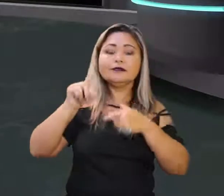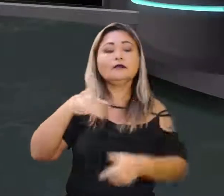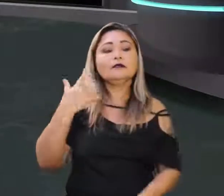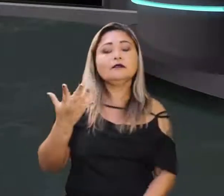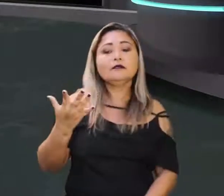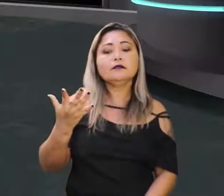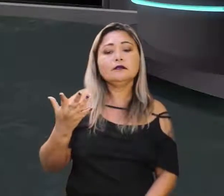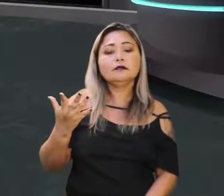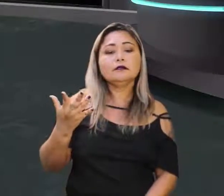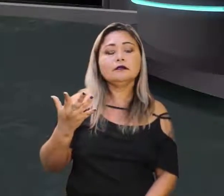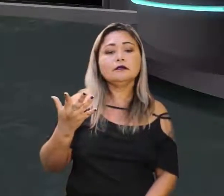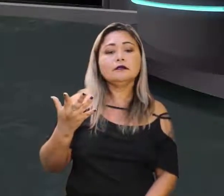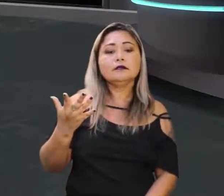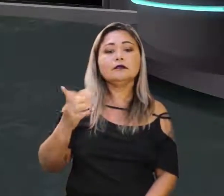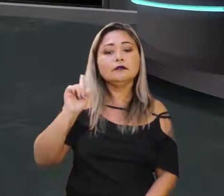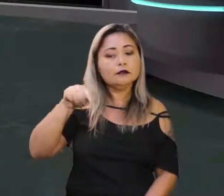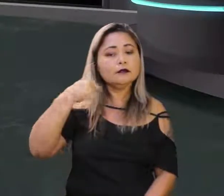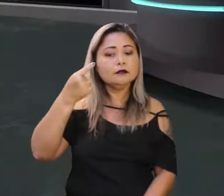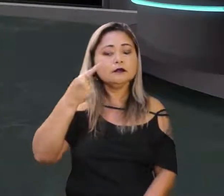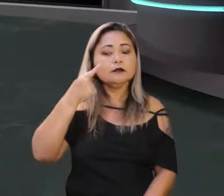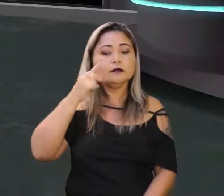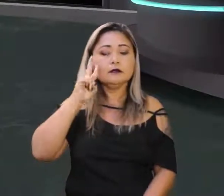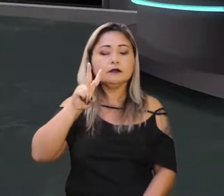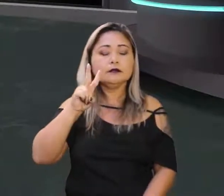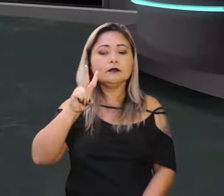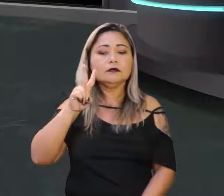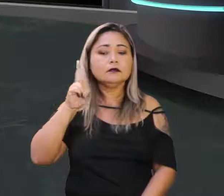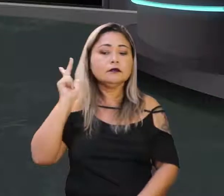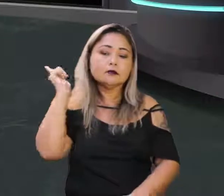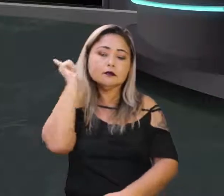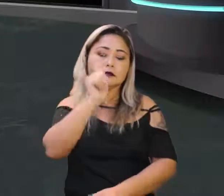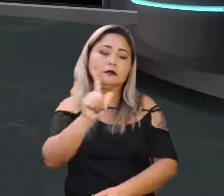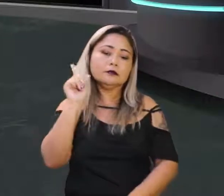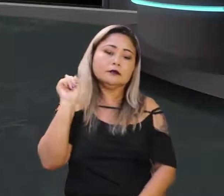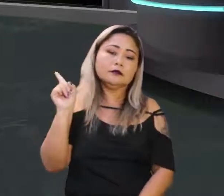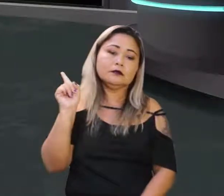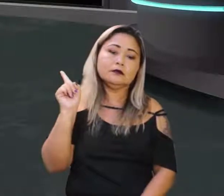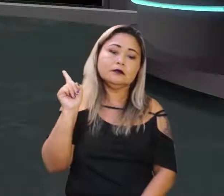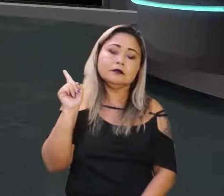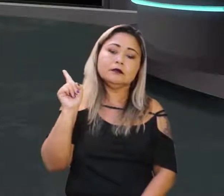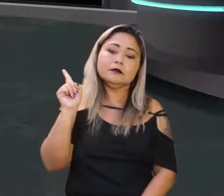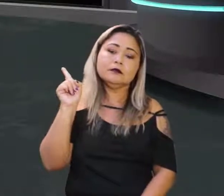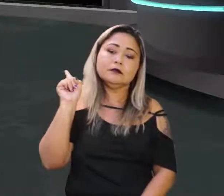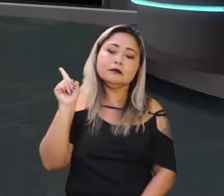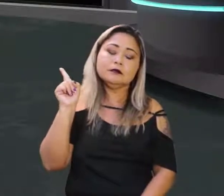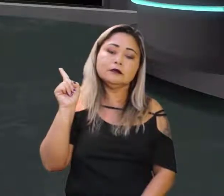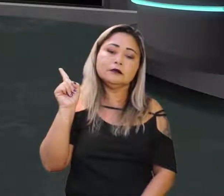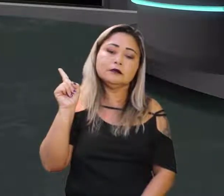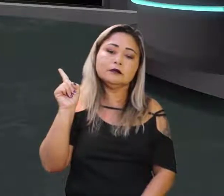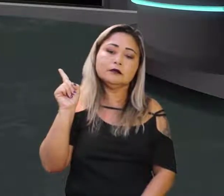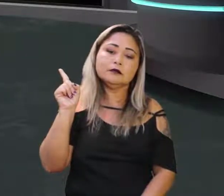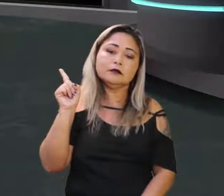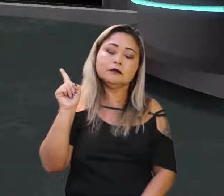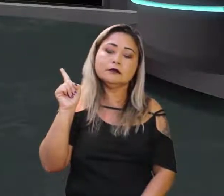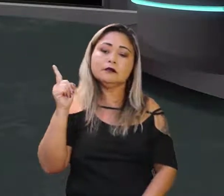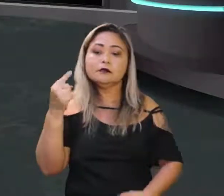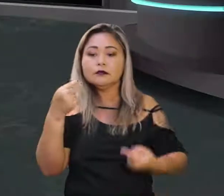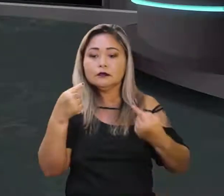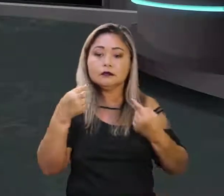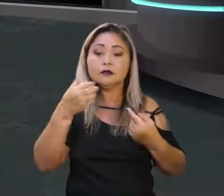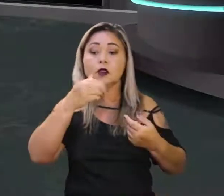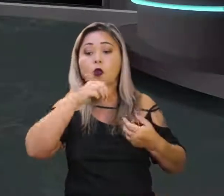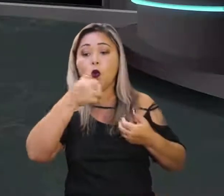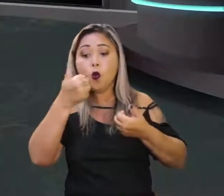ver o resultado, né, que vocês vão conseguir alcançar com esse jogo aí,